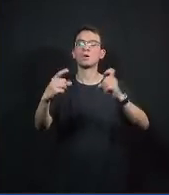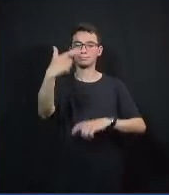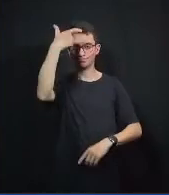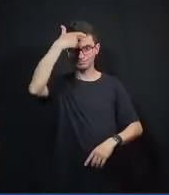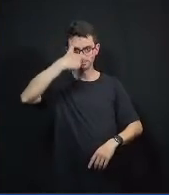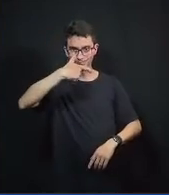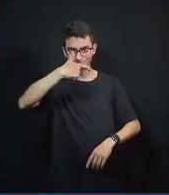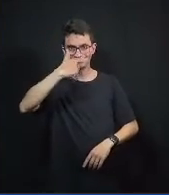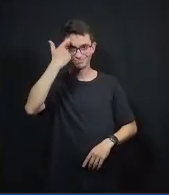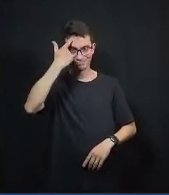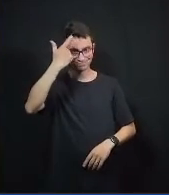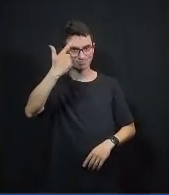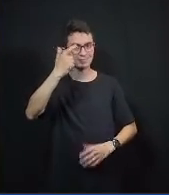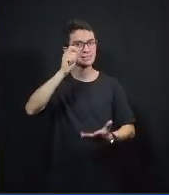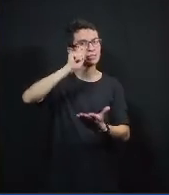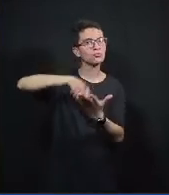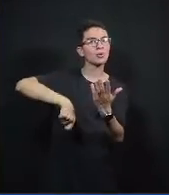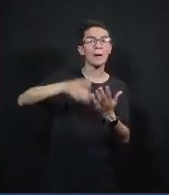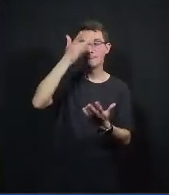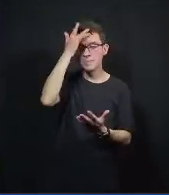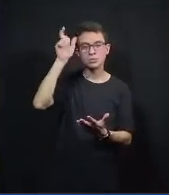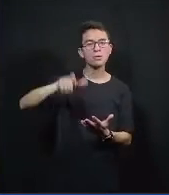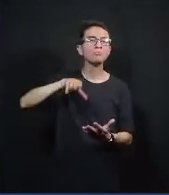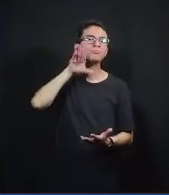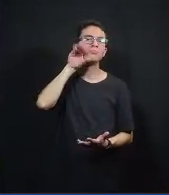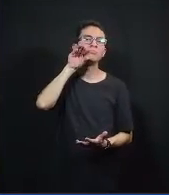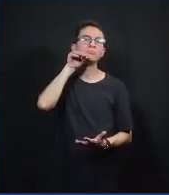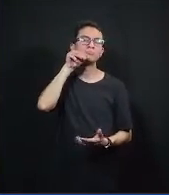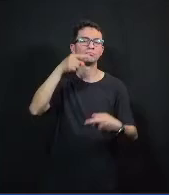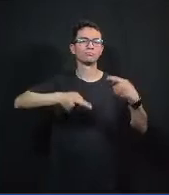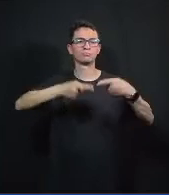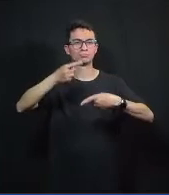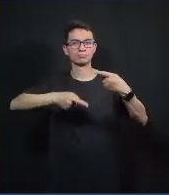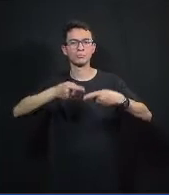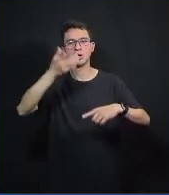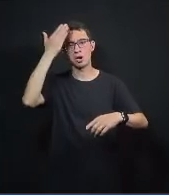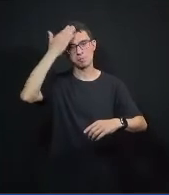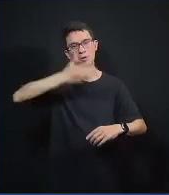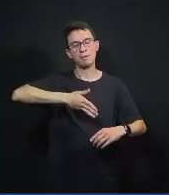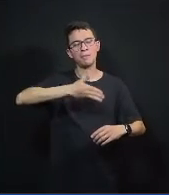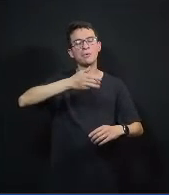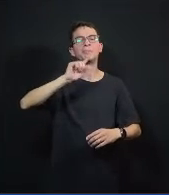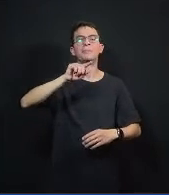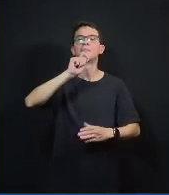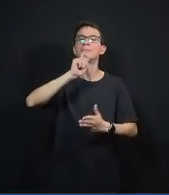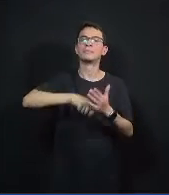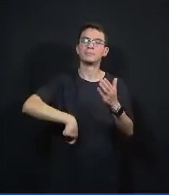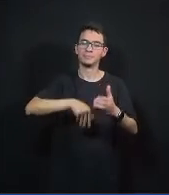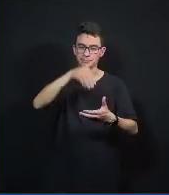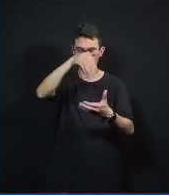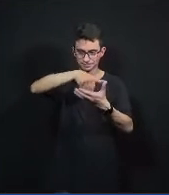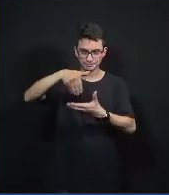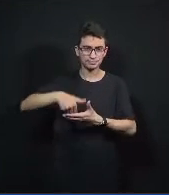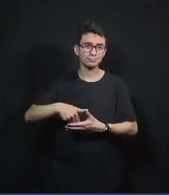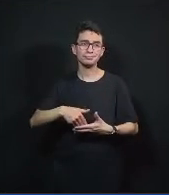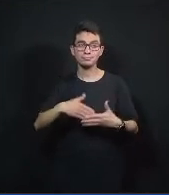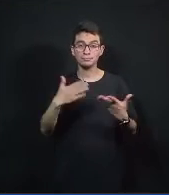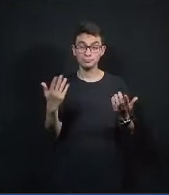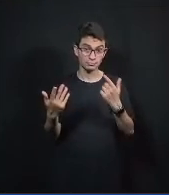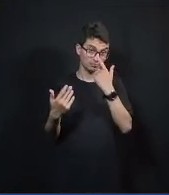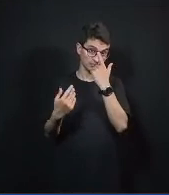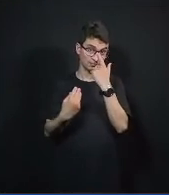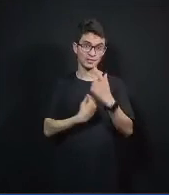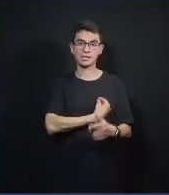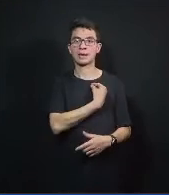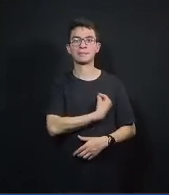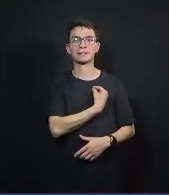servidor público, que são mecanismos que garantem ali a confiabilidade do nosso cadastro eleitoral. E esse atendimento presencial não é